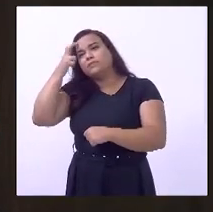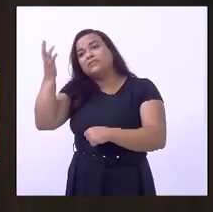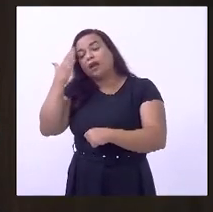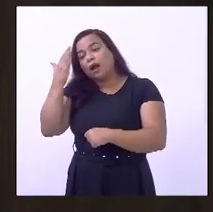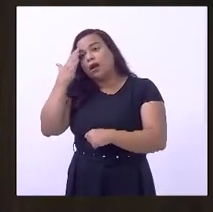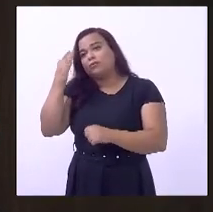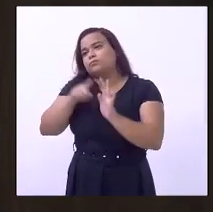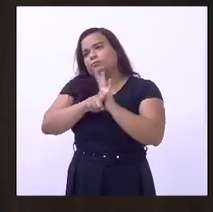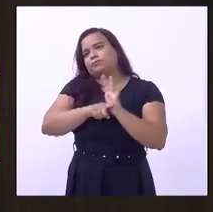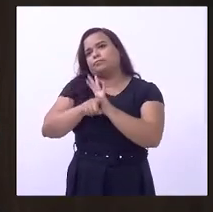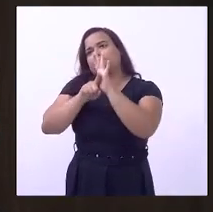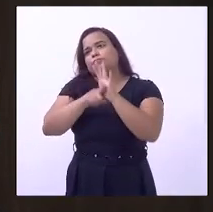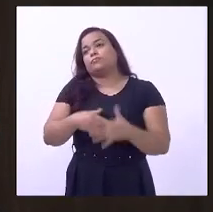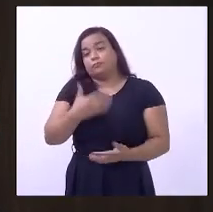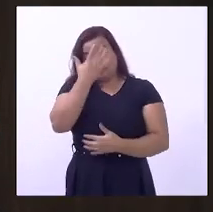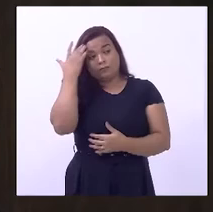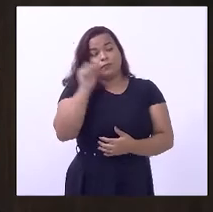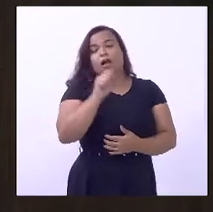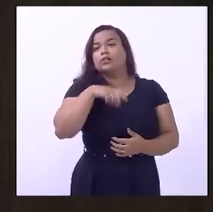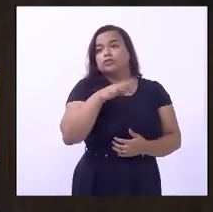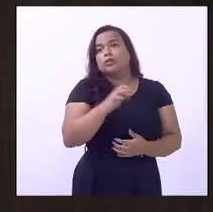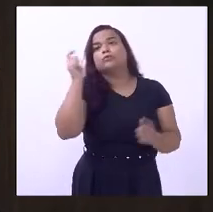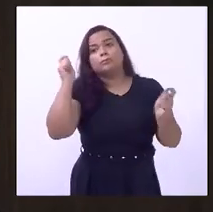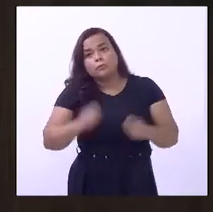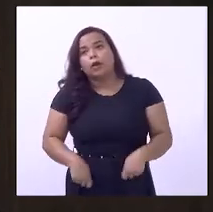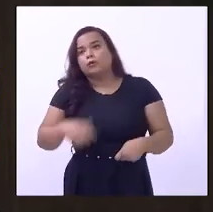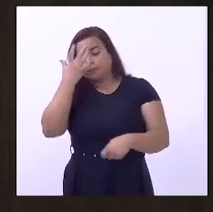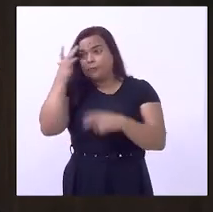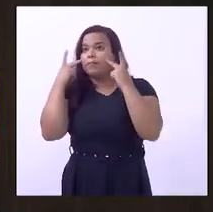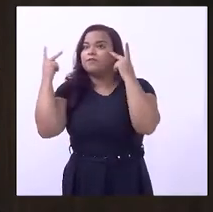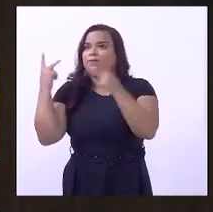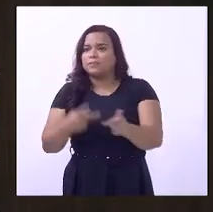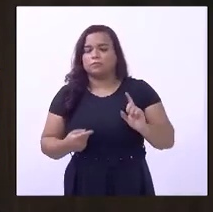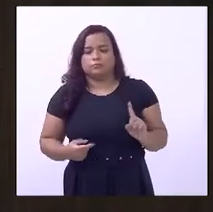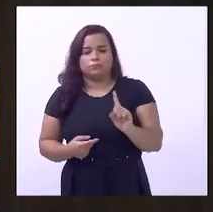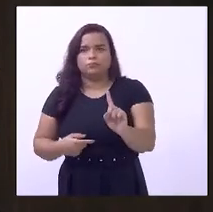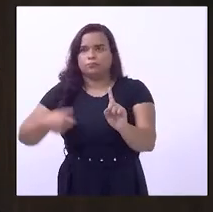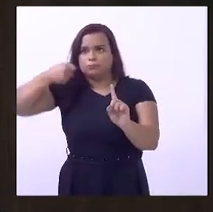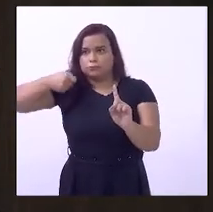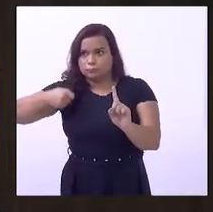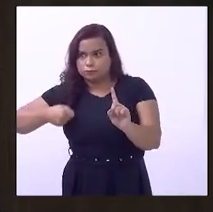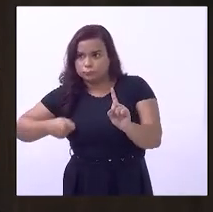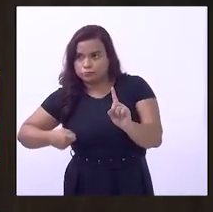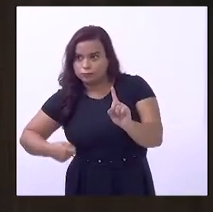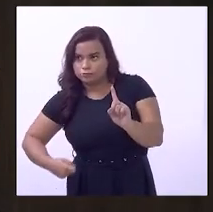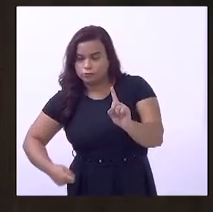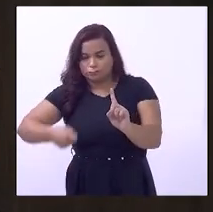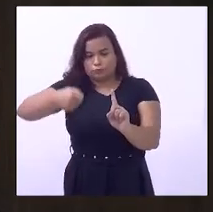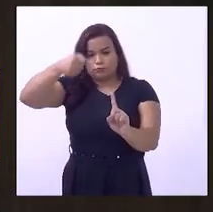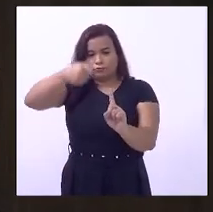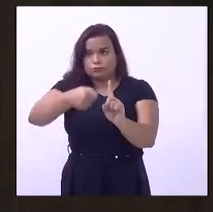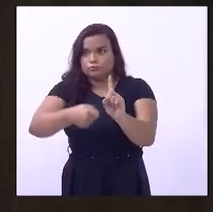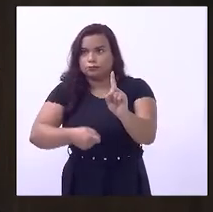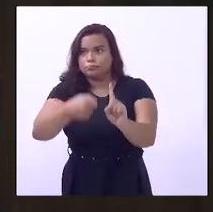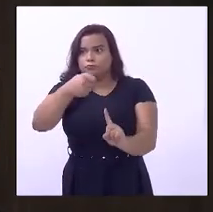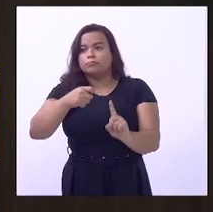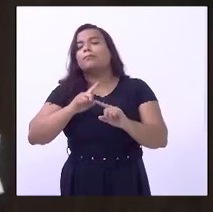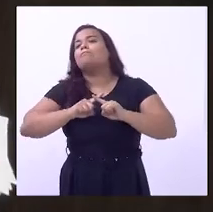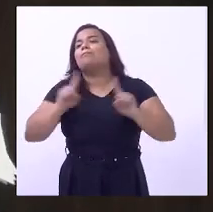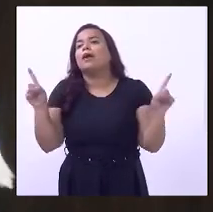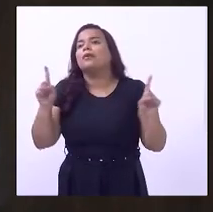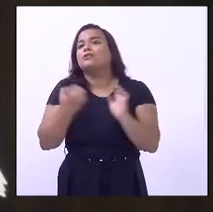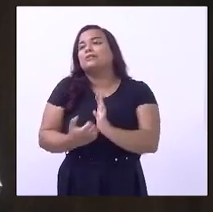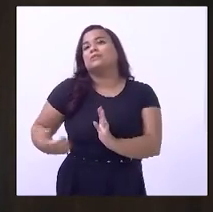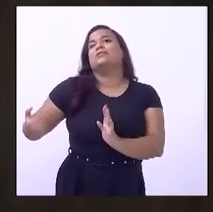medir, né, a partir do scanner aquelas pessoas que estejam visitando, mas não pode ter atribuições além. Então, acho que as emendas